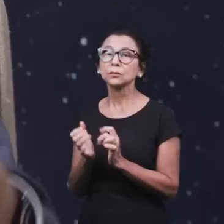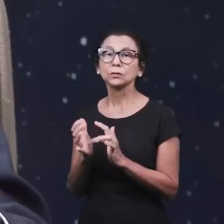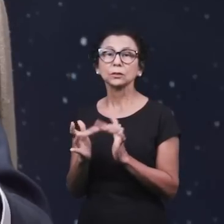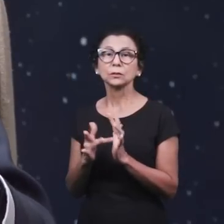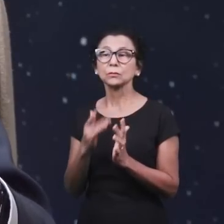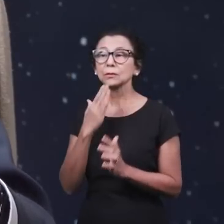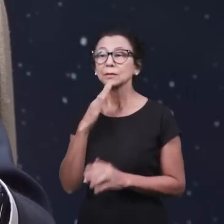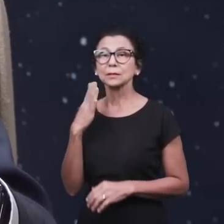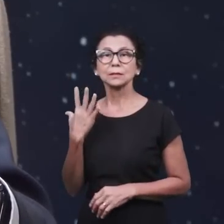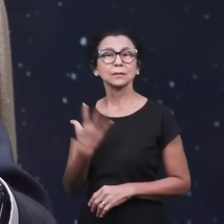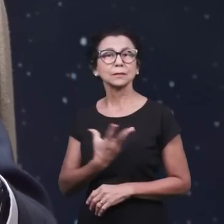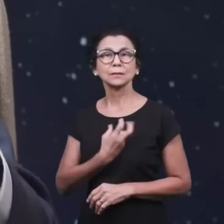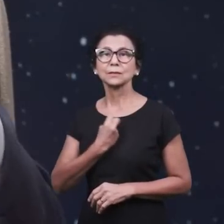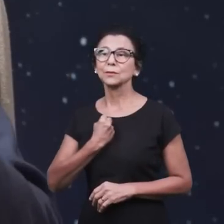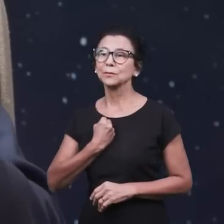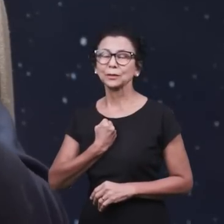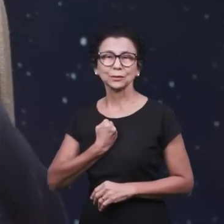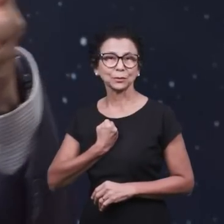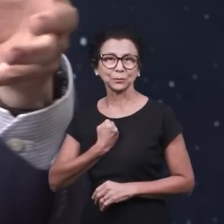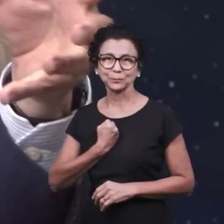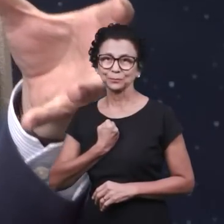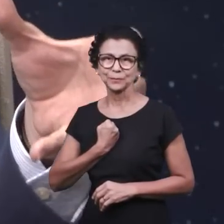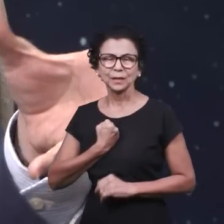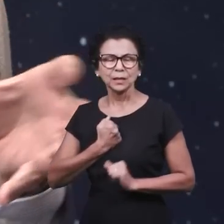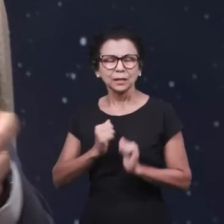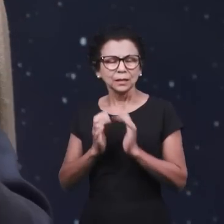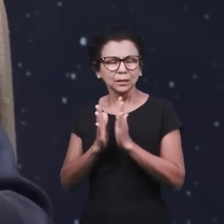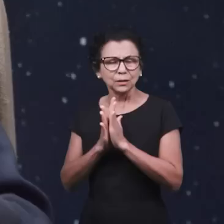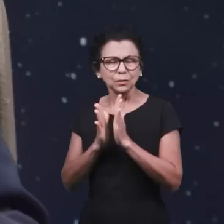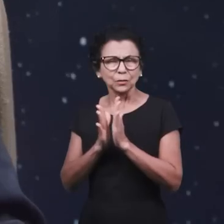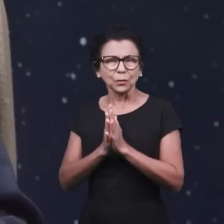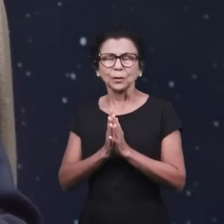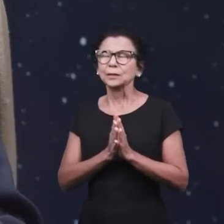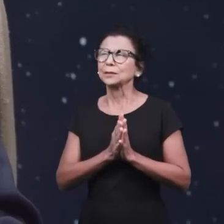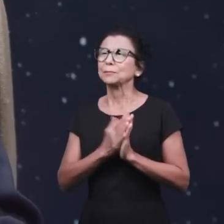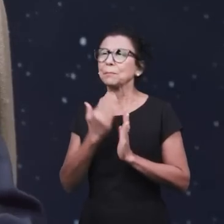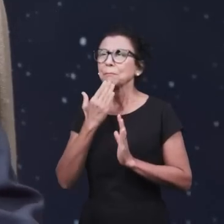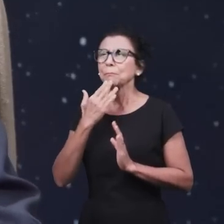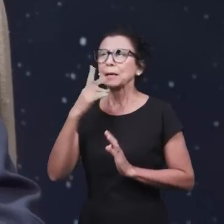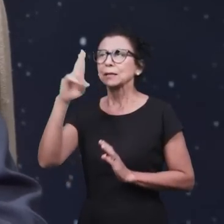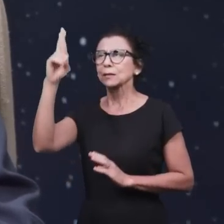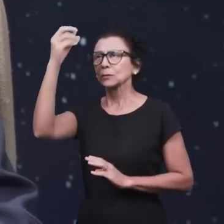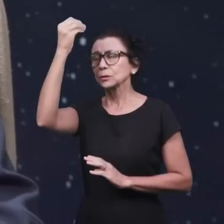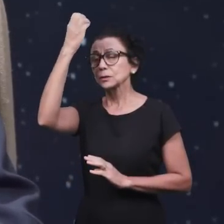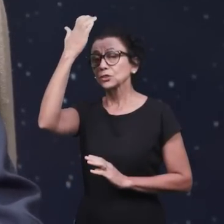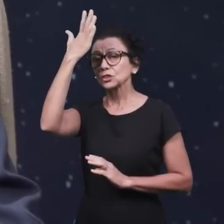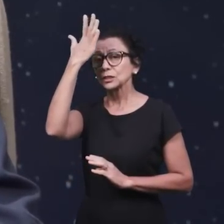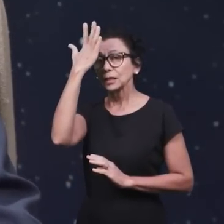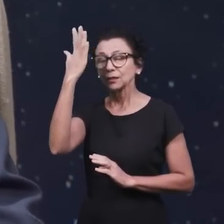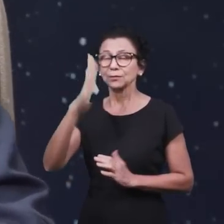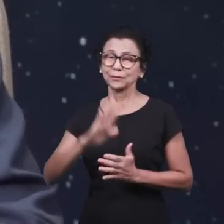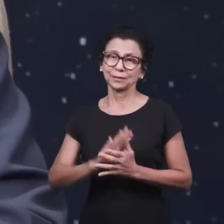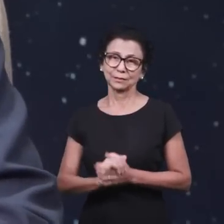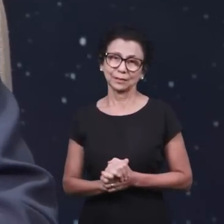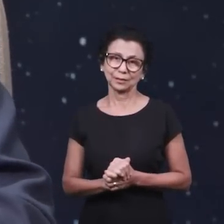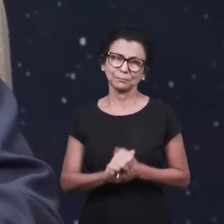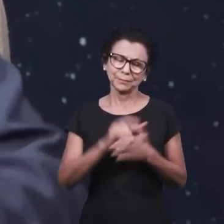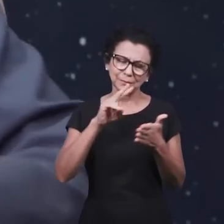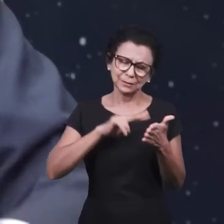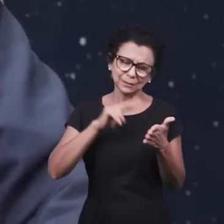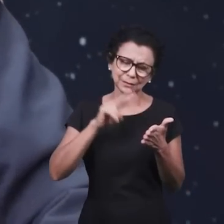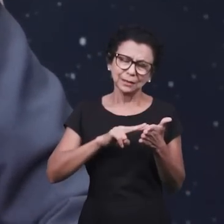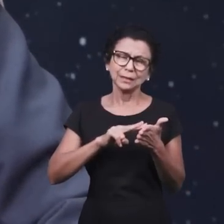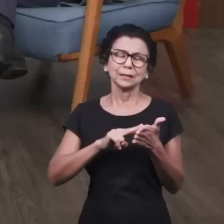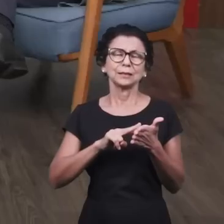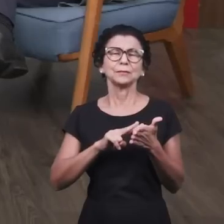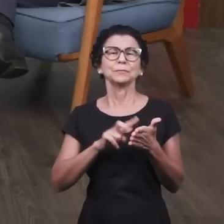e busque essa revelação, essa compreensão que é uma ação do